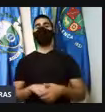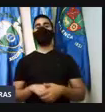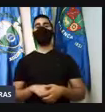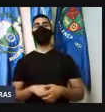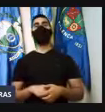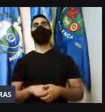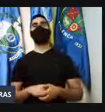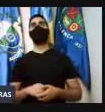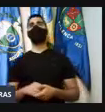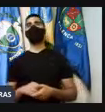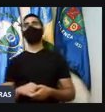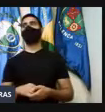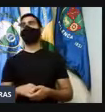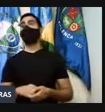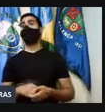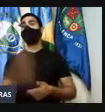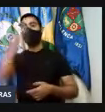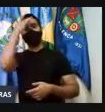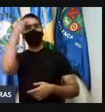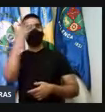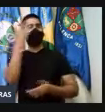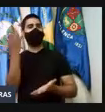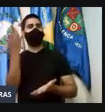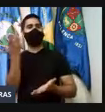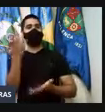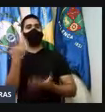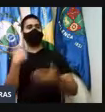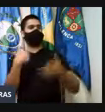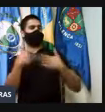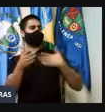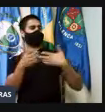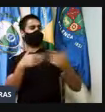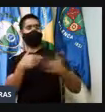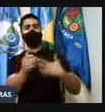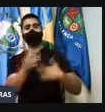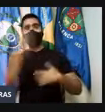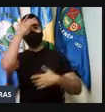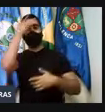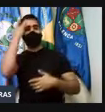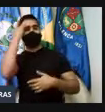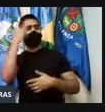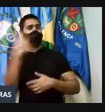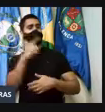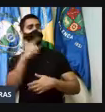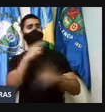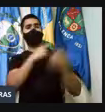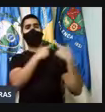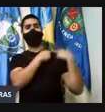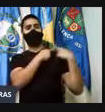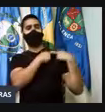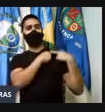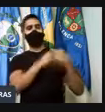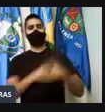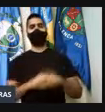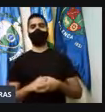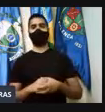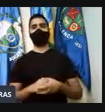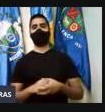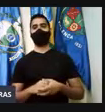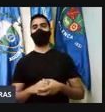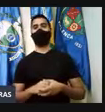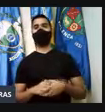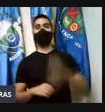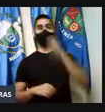principalmente para as pessoas que estão abusando, principalmente para as pessoas irresponsáveis,